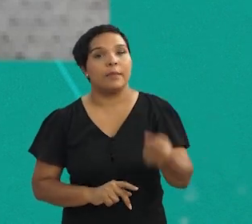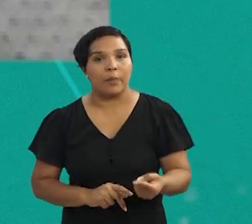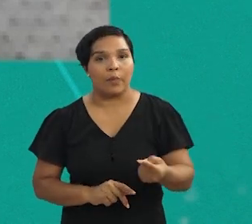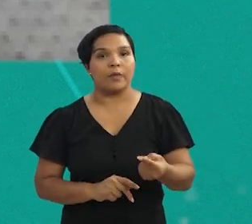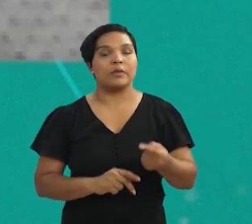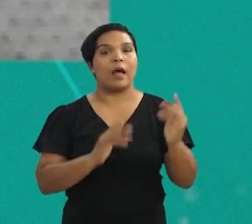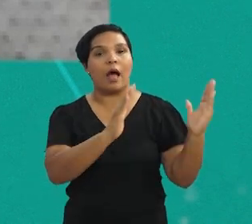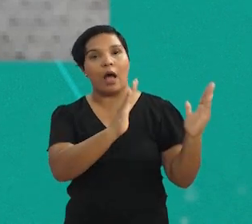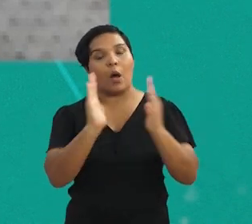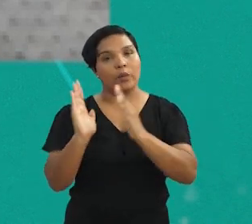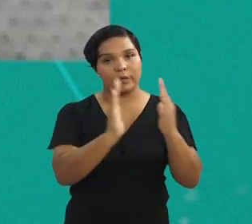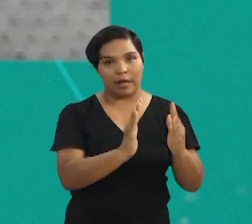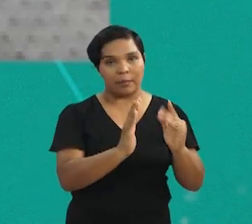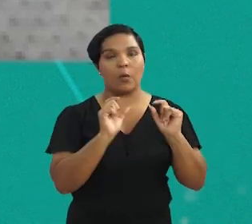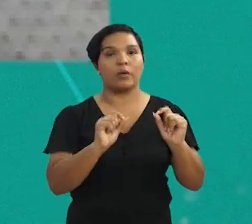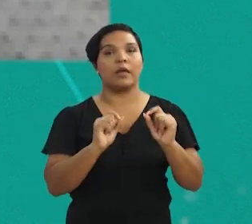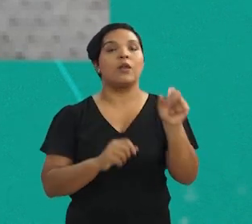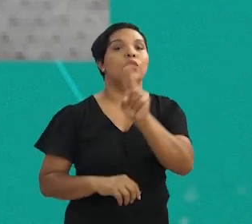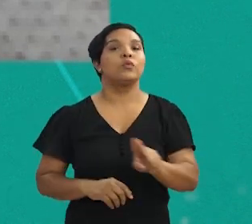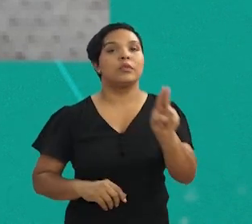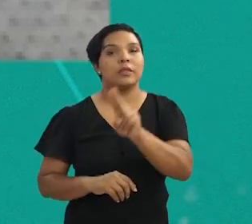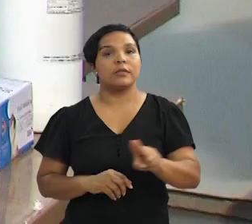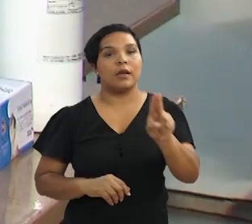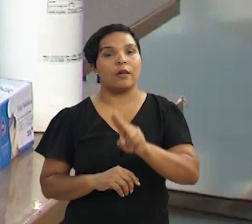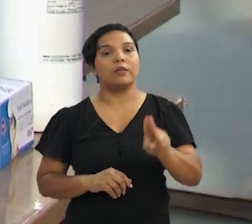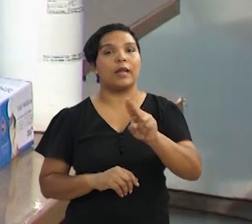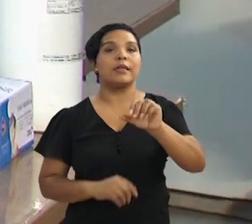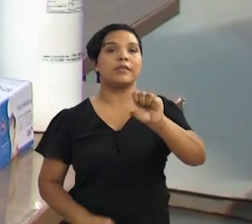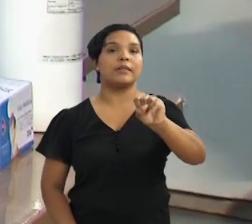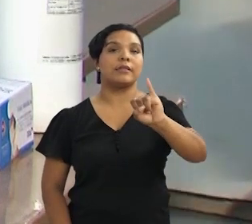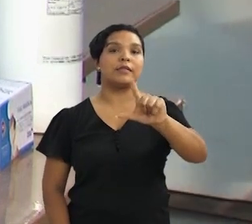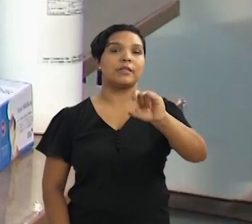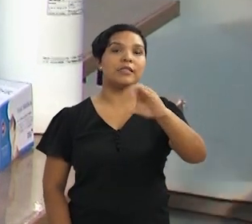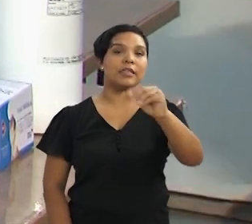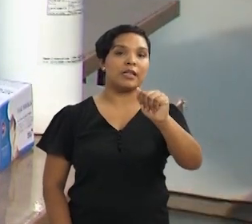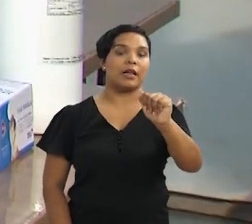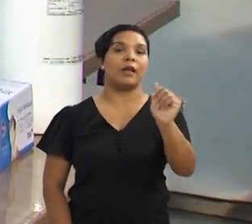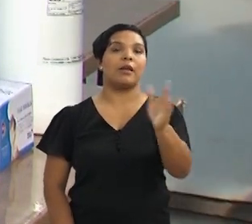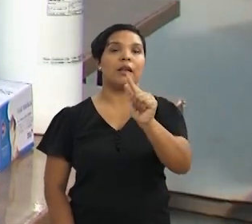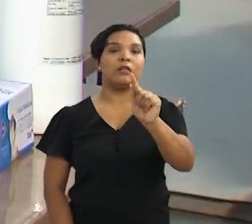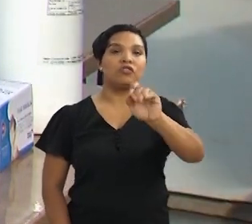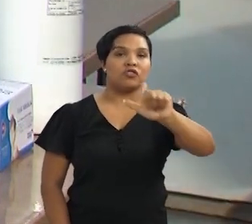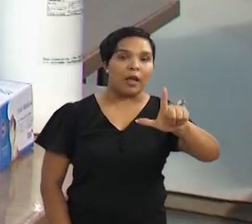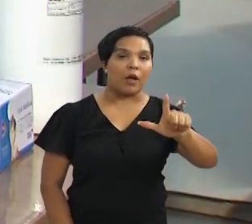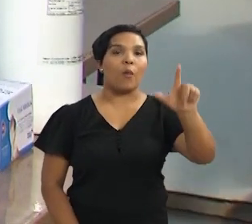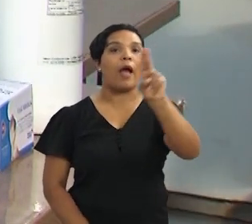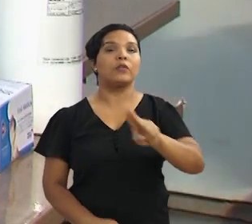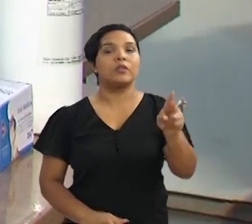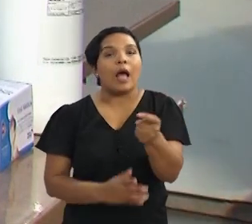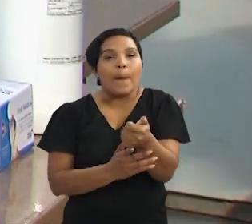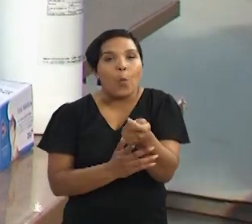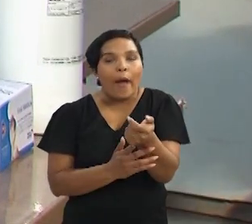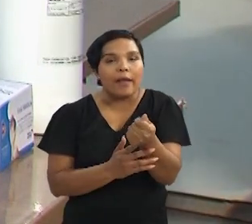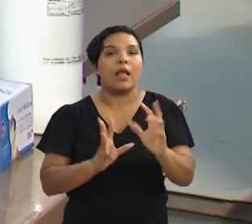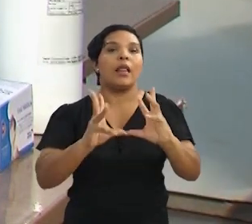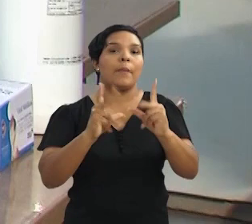aí depois nós partimos para outra etapa com a utilização da sílica gel. E aí nós